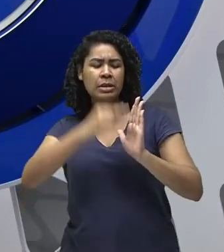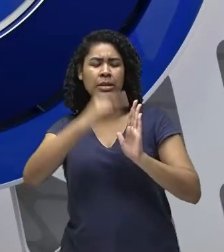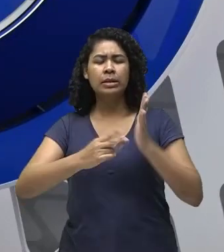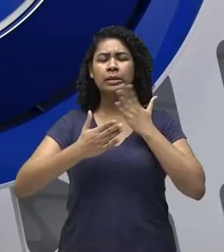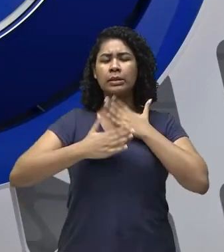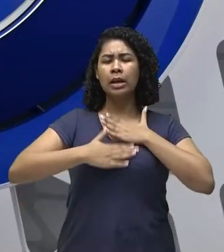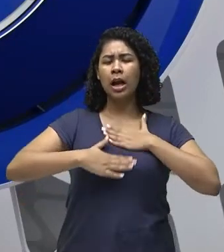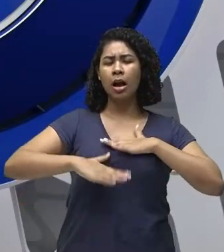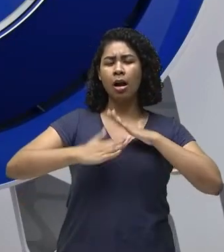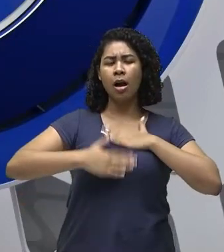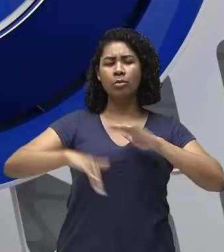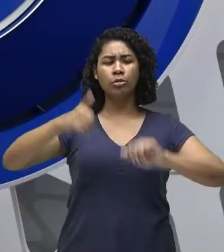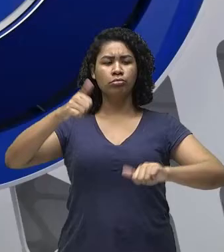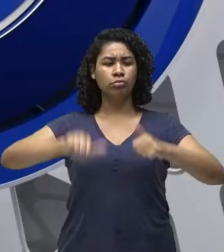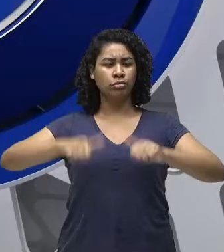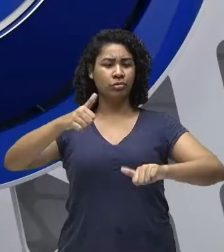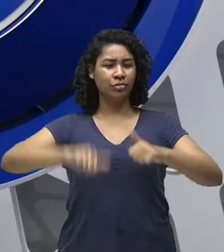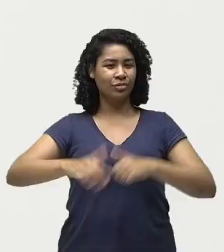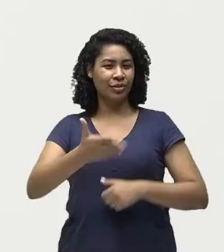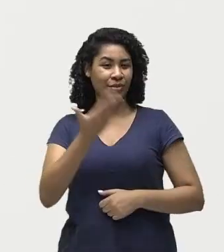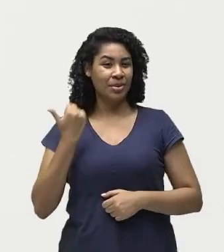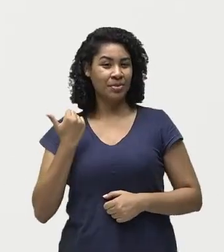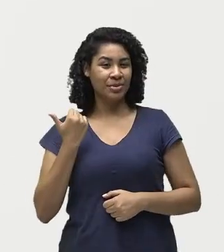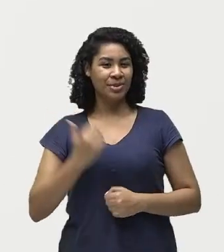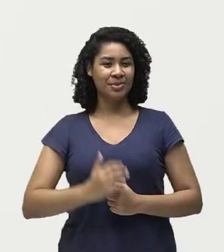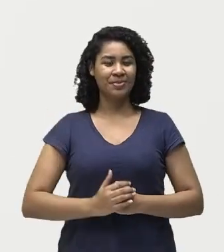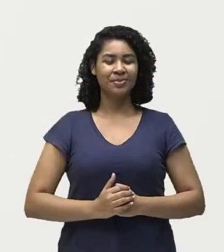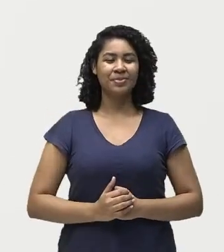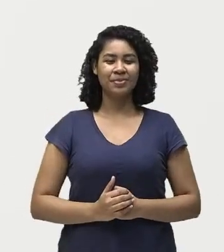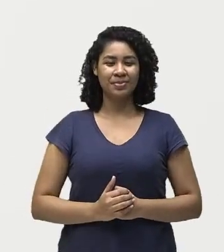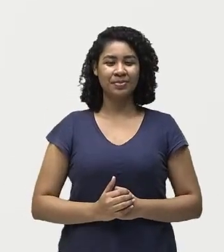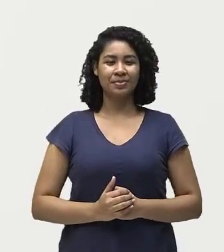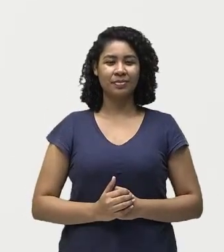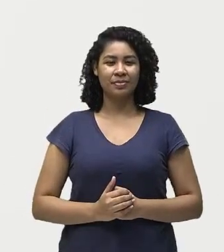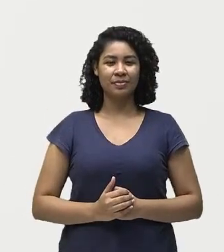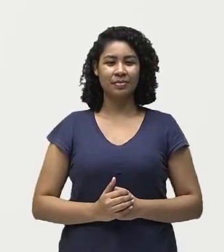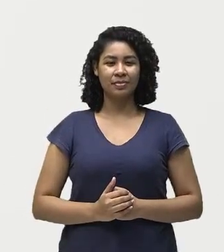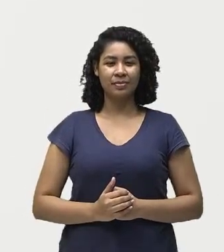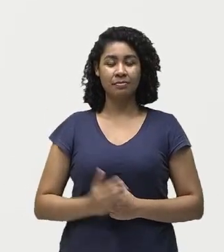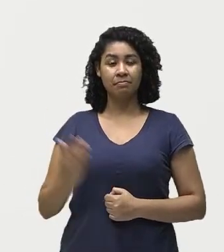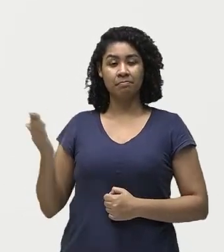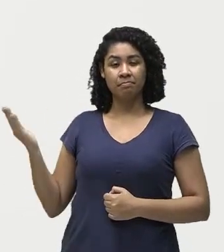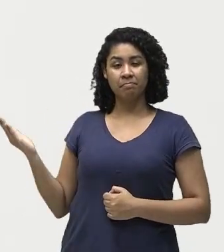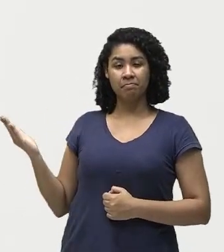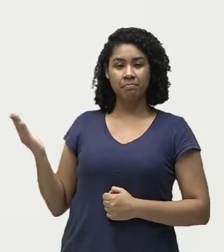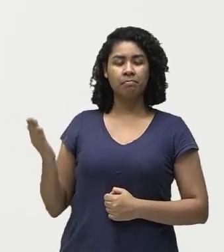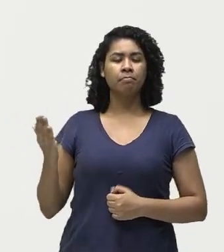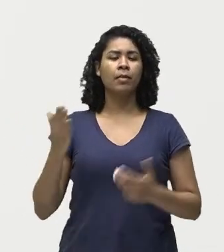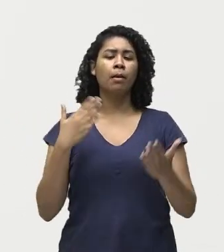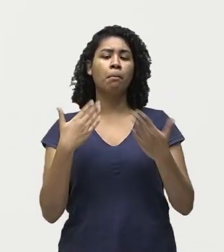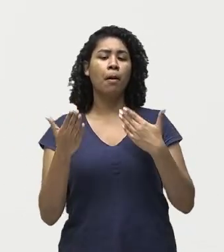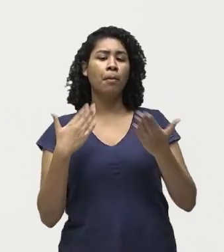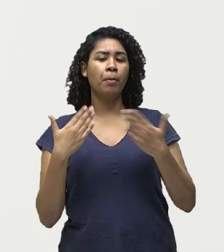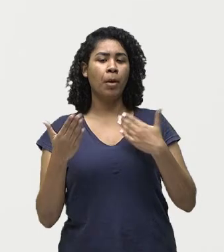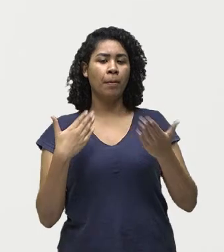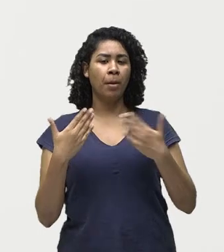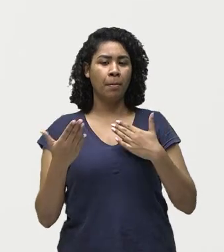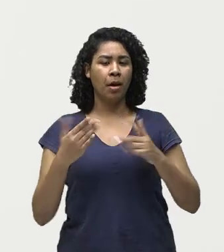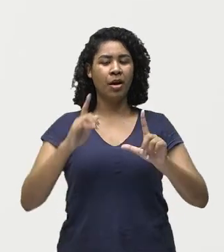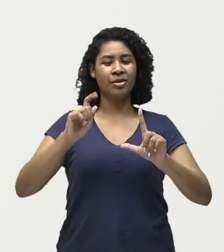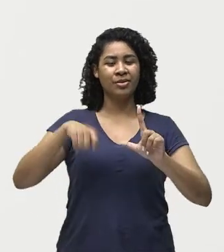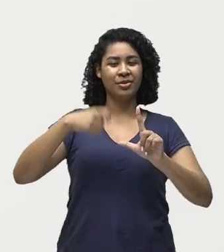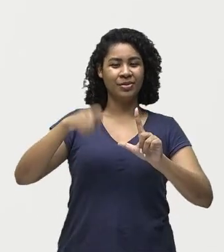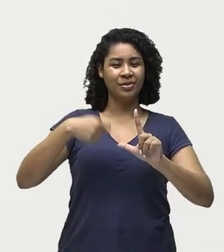esse diálogo que a gente viu? Let's go! Vamos lá. Temos aqui o diálogo, olha só. Quais